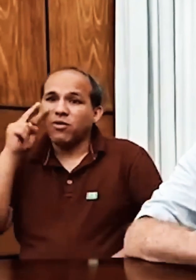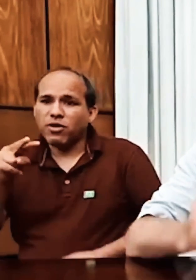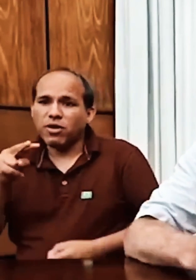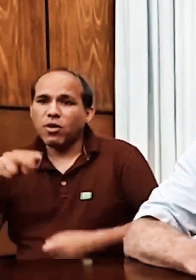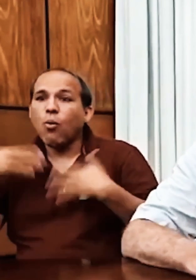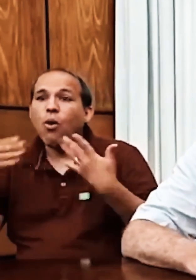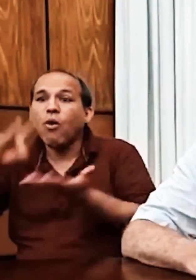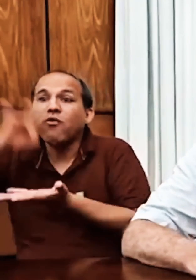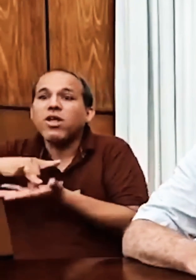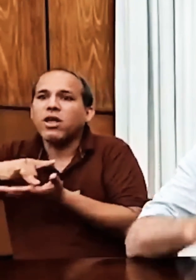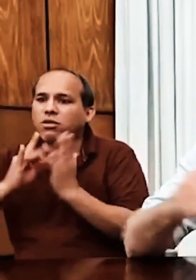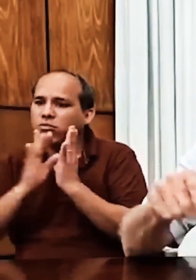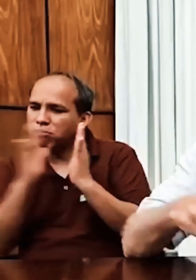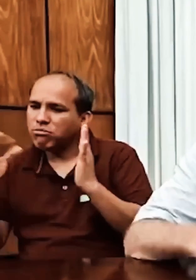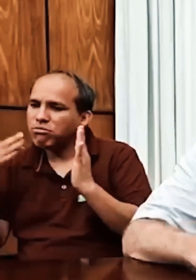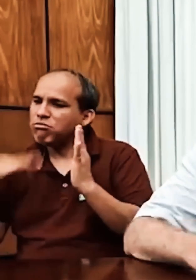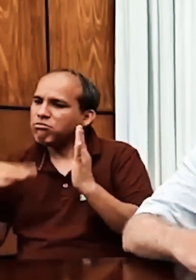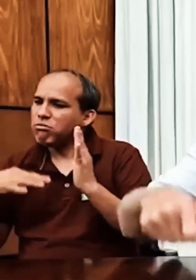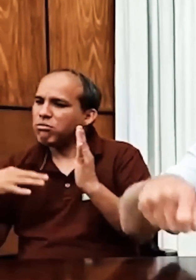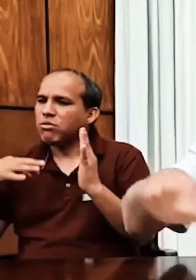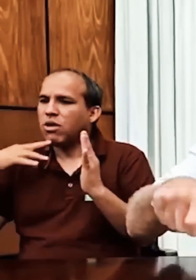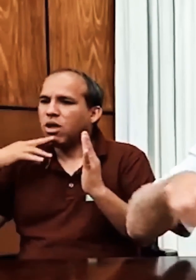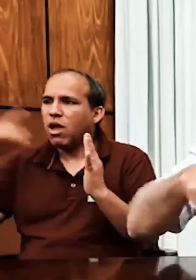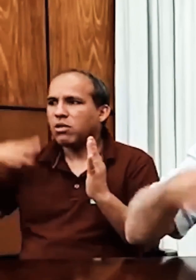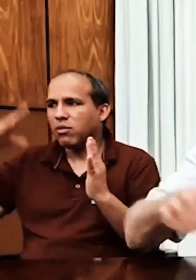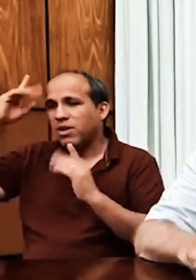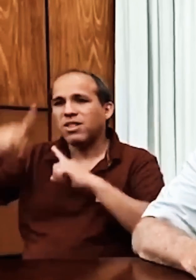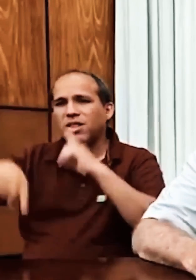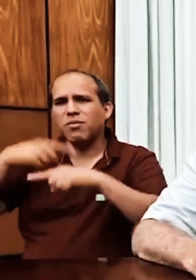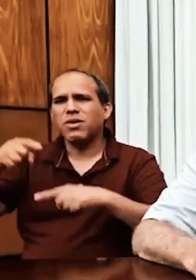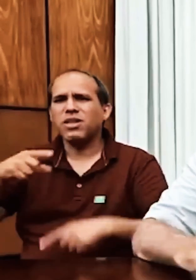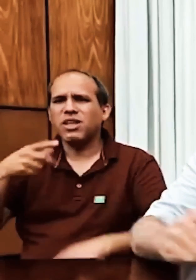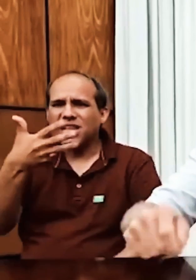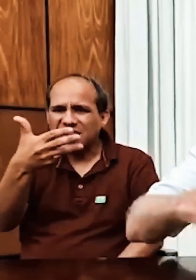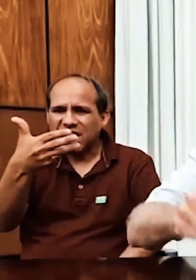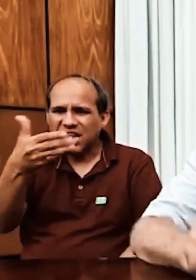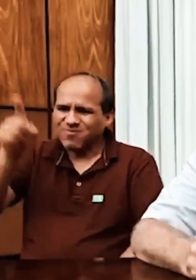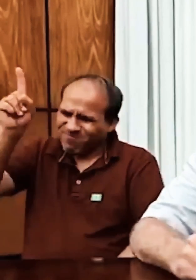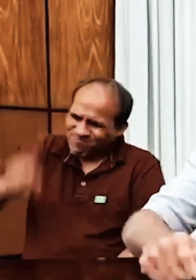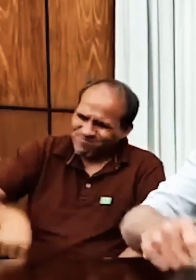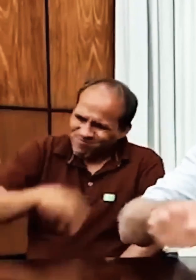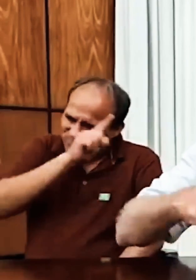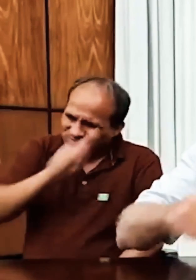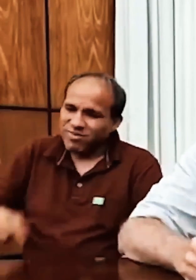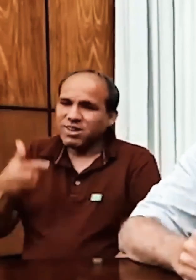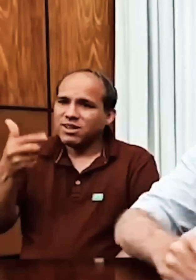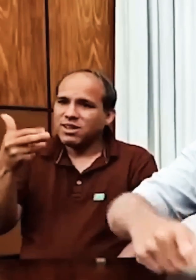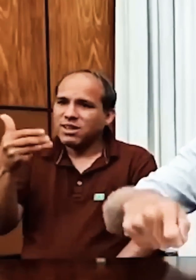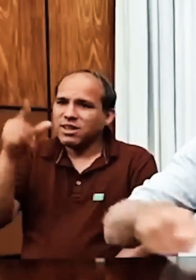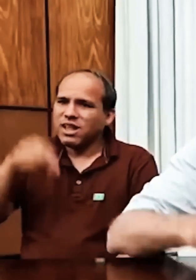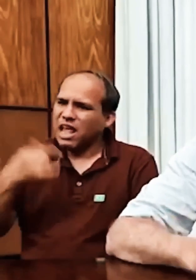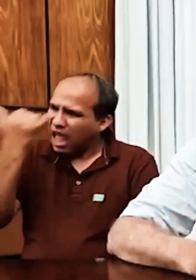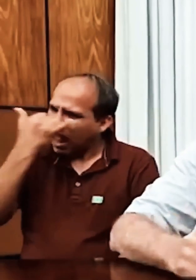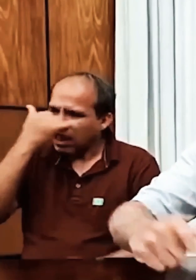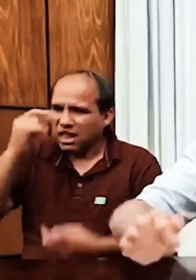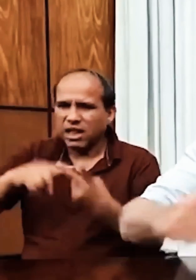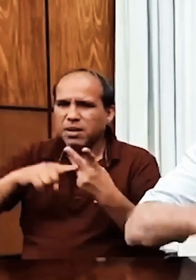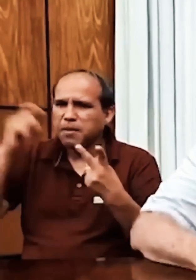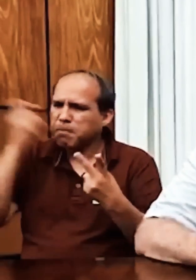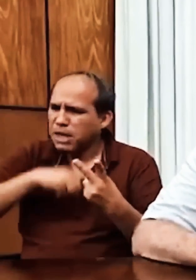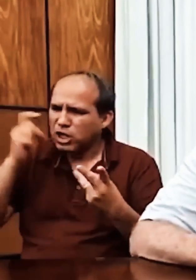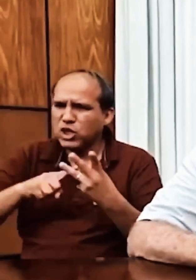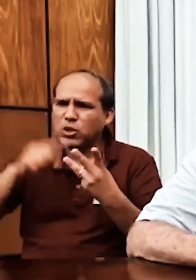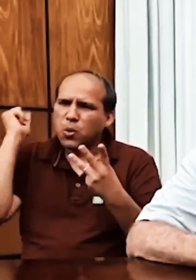verdade. E de vez, riscar do mapa esse número 13 de azar, de mentira, de calúnia,